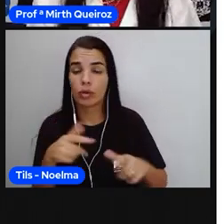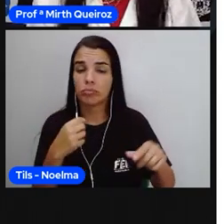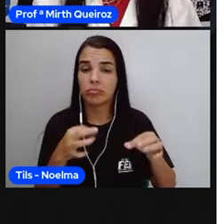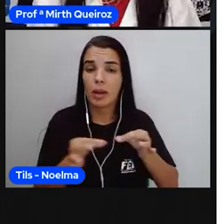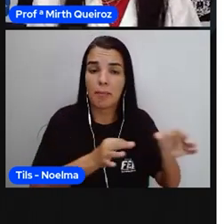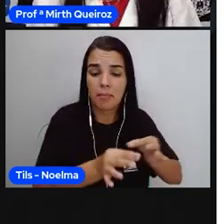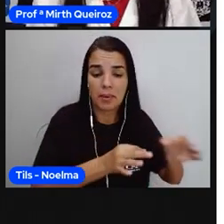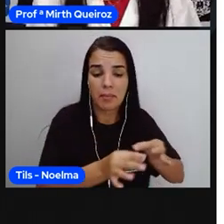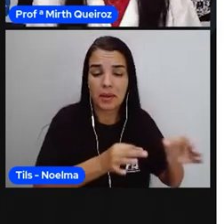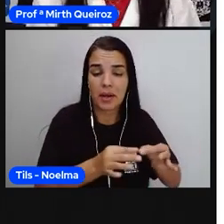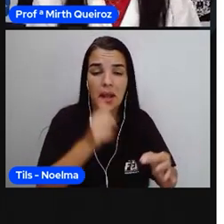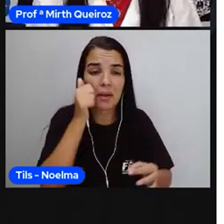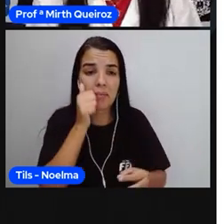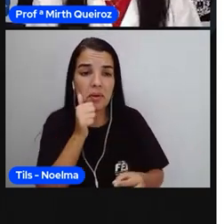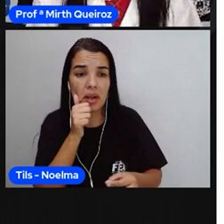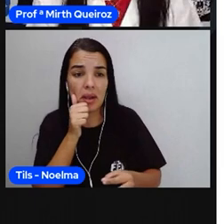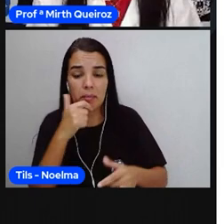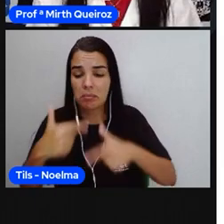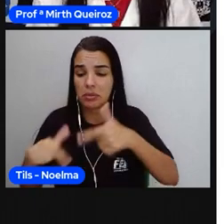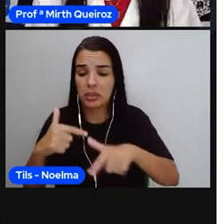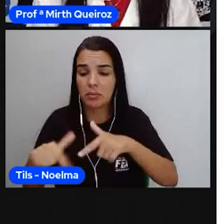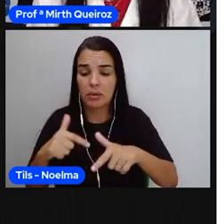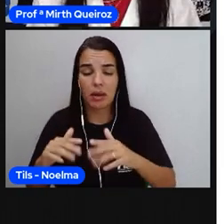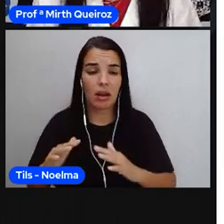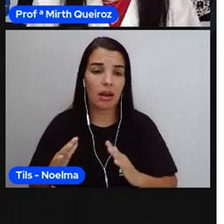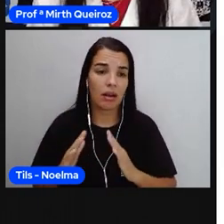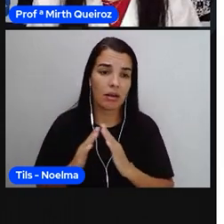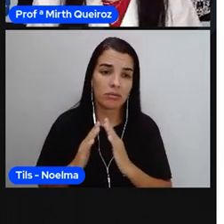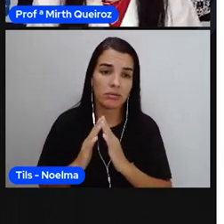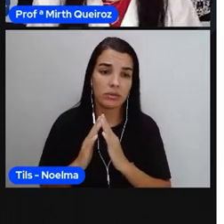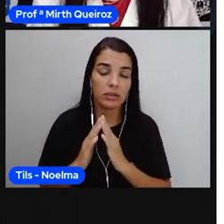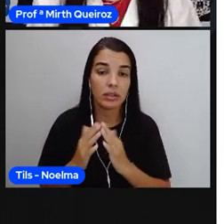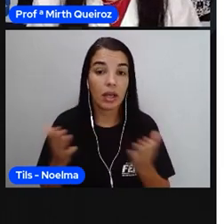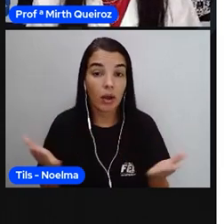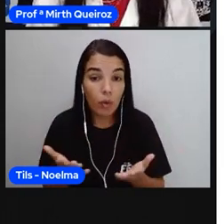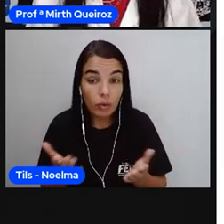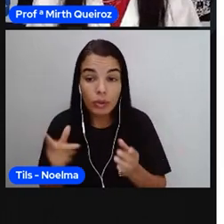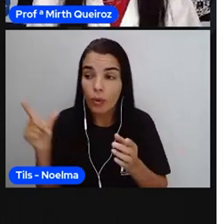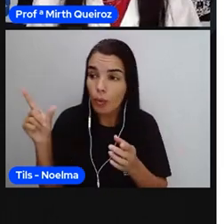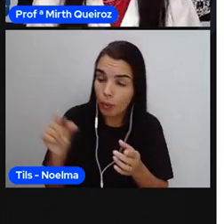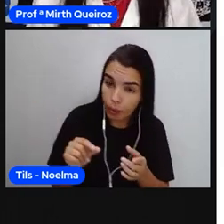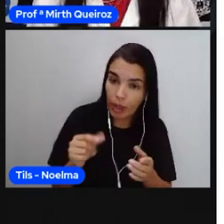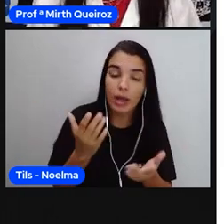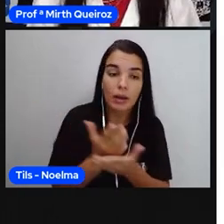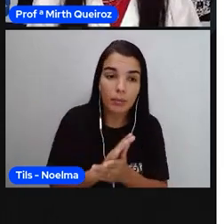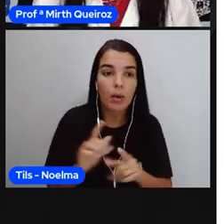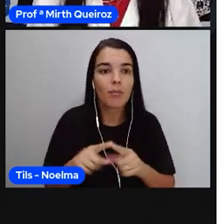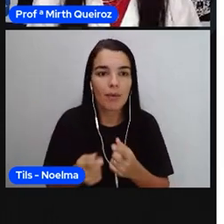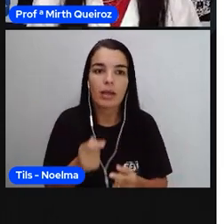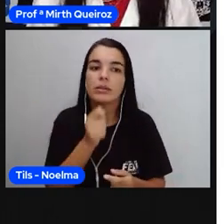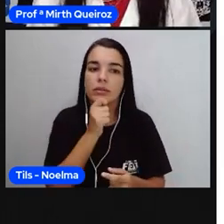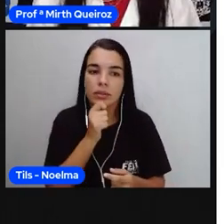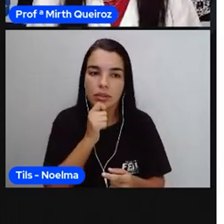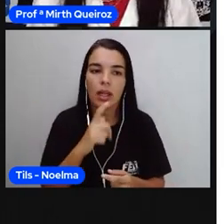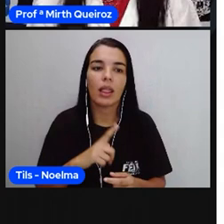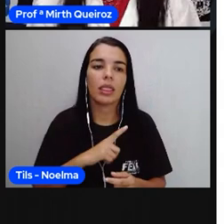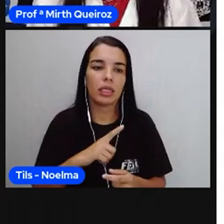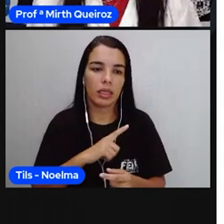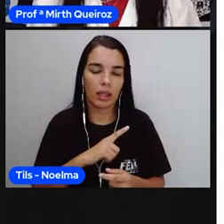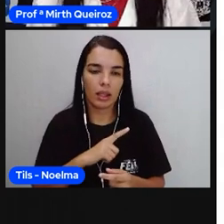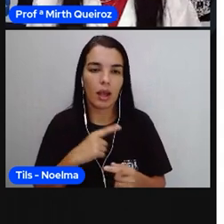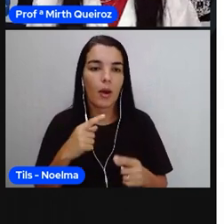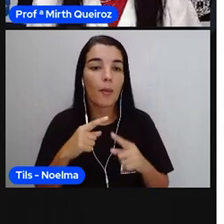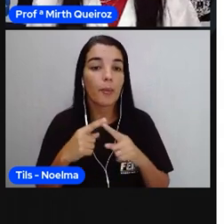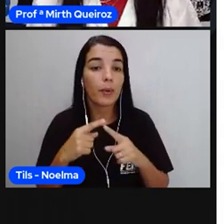Simplesmente, infelizmente, né? Graças a Deus diminuiu bastante, mas ainda existe. Podemos fazer uma relação do